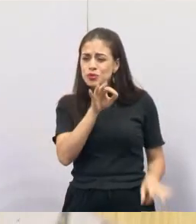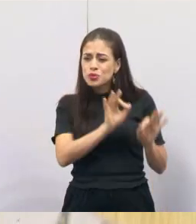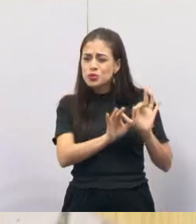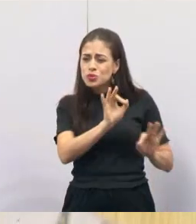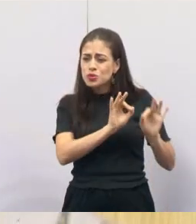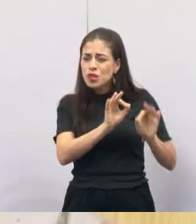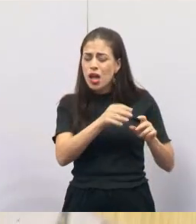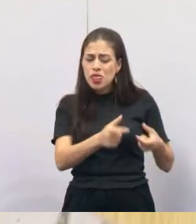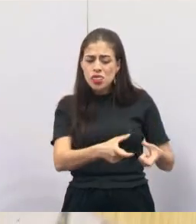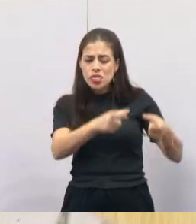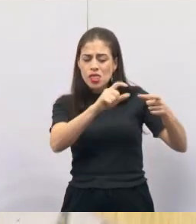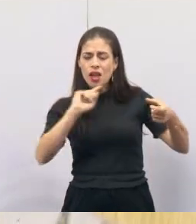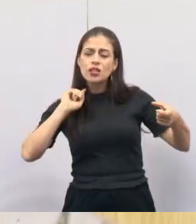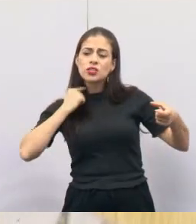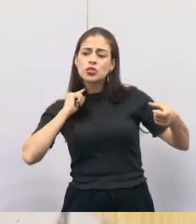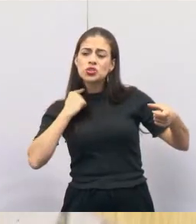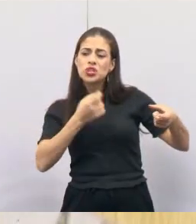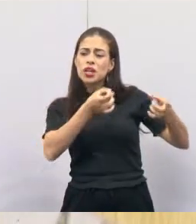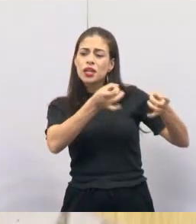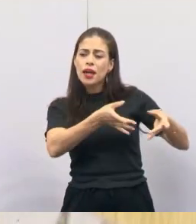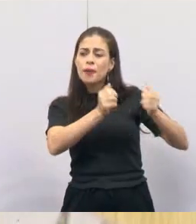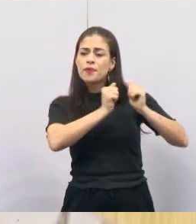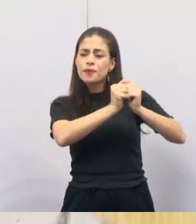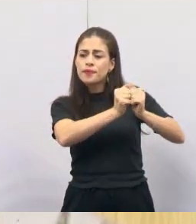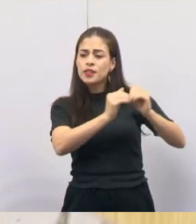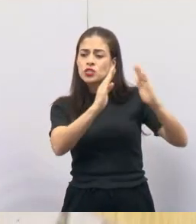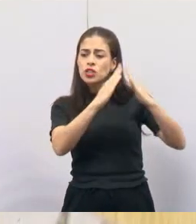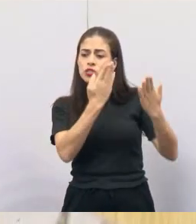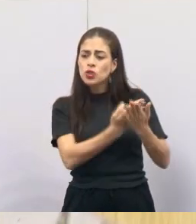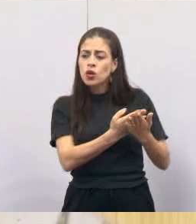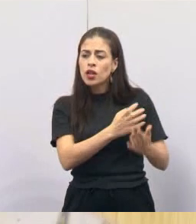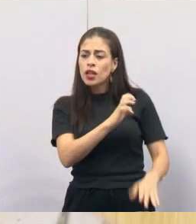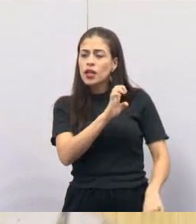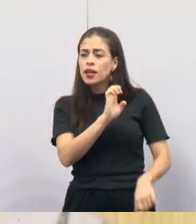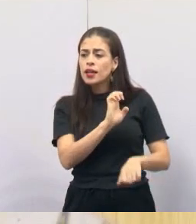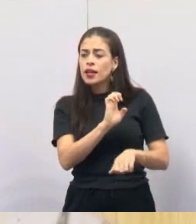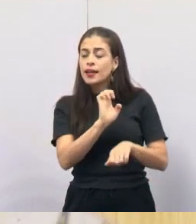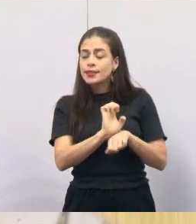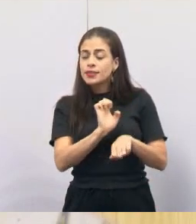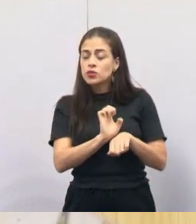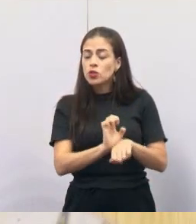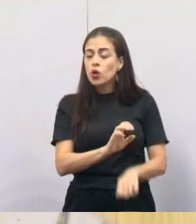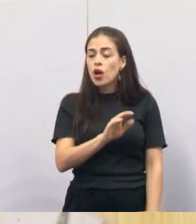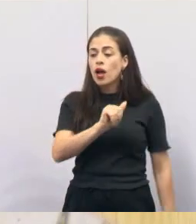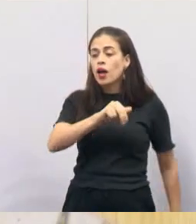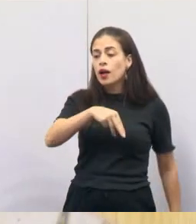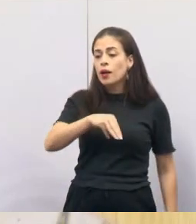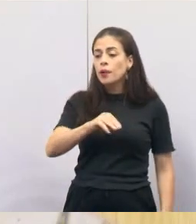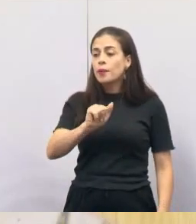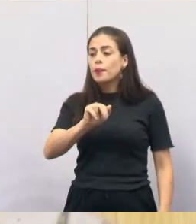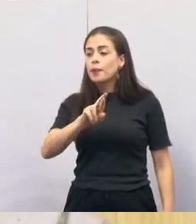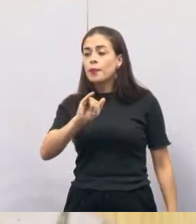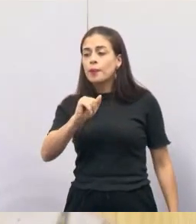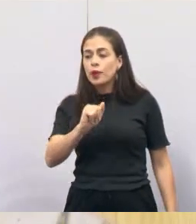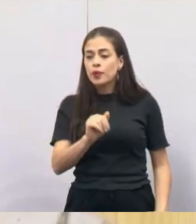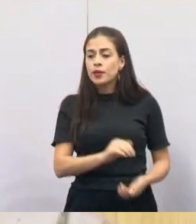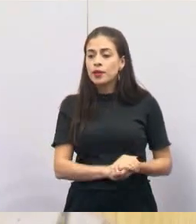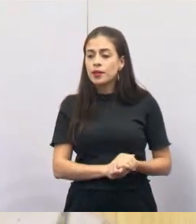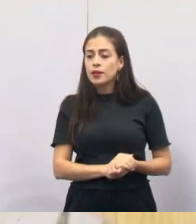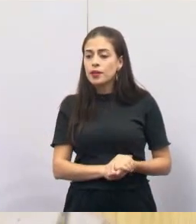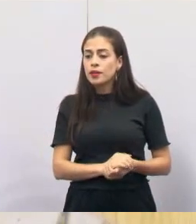instalação de uma lixeira em frente à Escola Estadual Amauri Teixeira Vasques. Autoria, vereador Valmido Meia